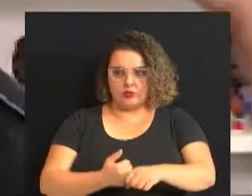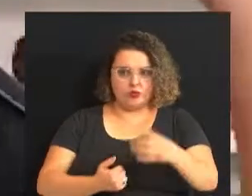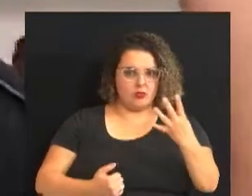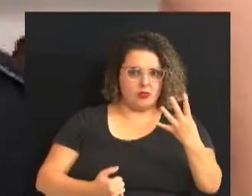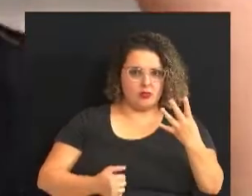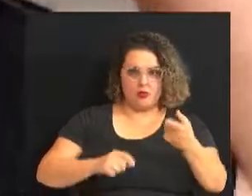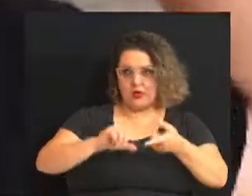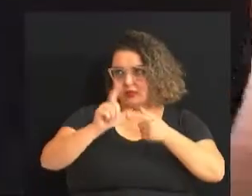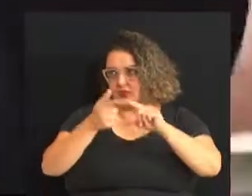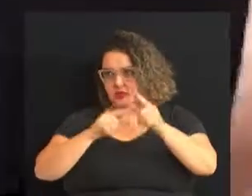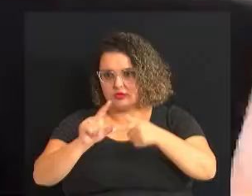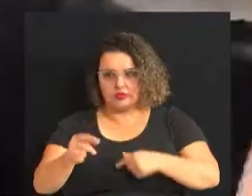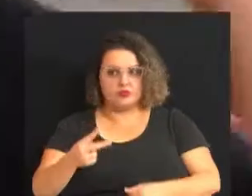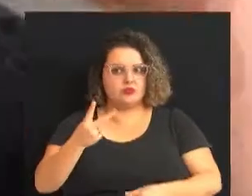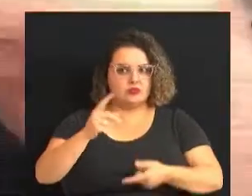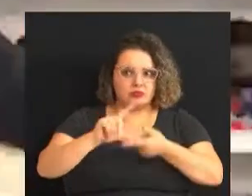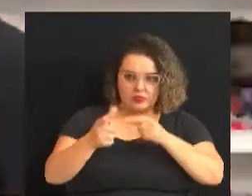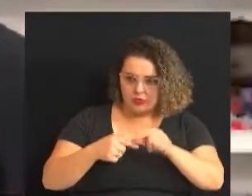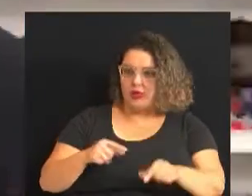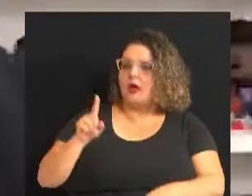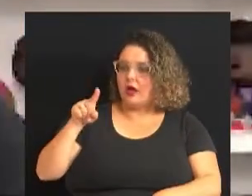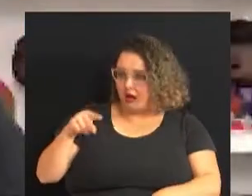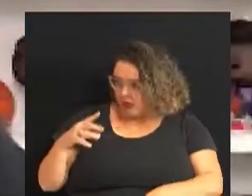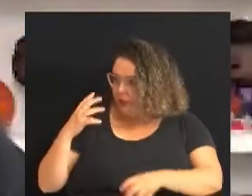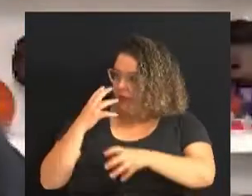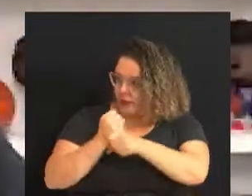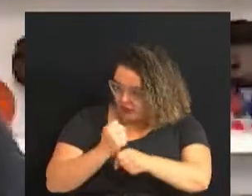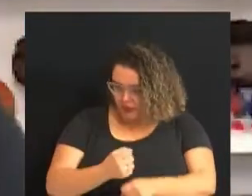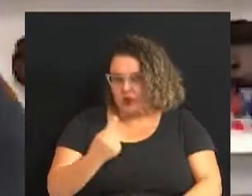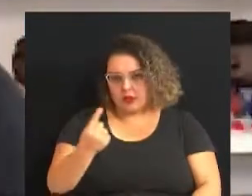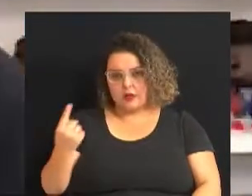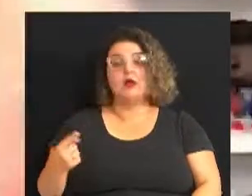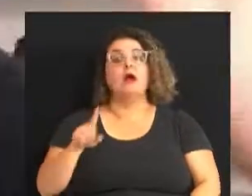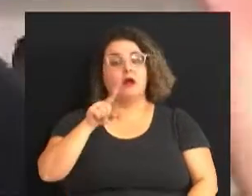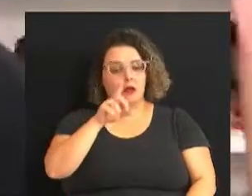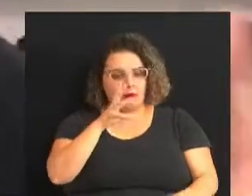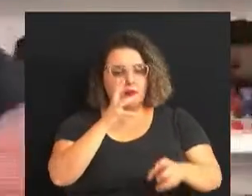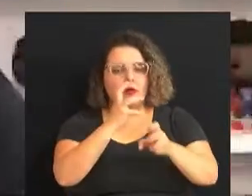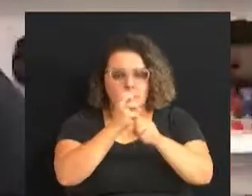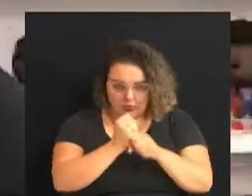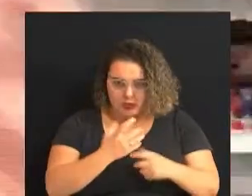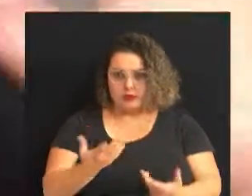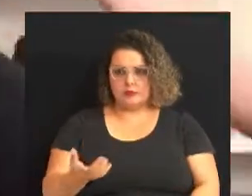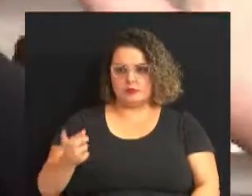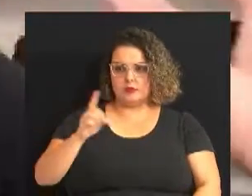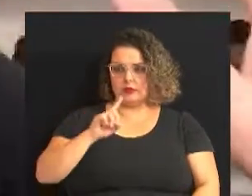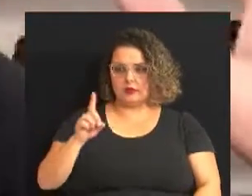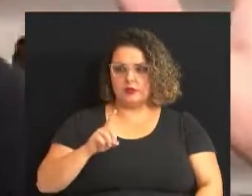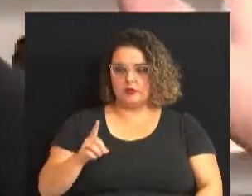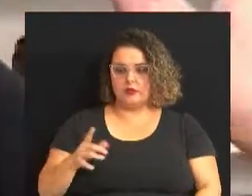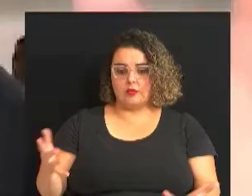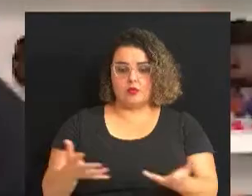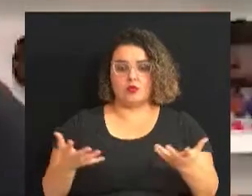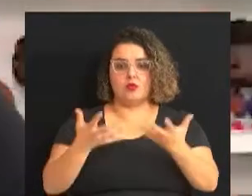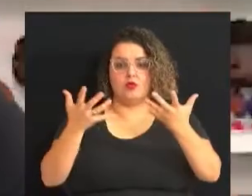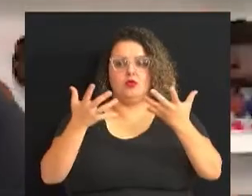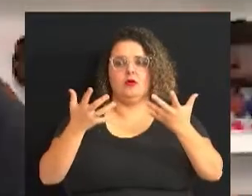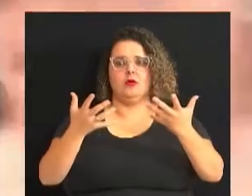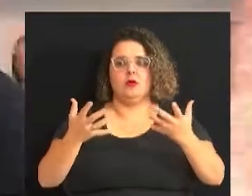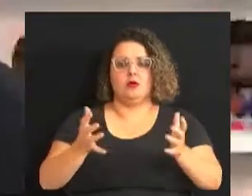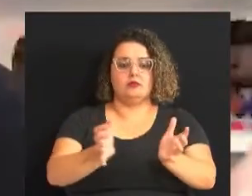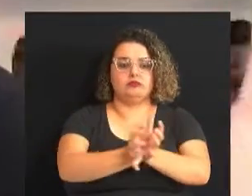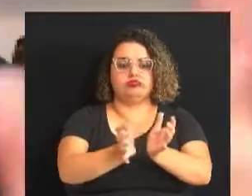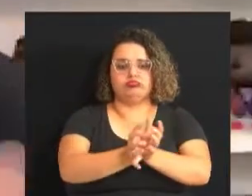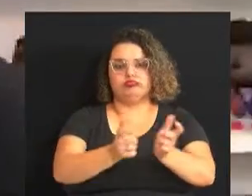3 estrelas, pontuação dois para cada um, estrelas, né? uma pontuação para você não formar, não fomentar esses super times e